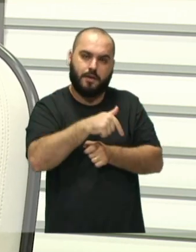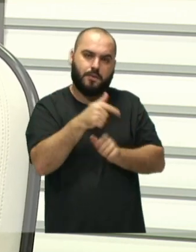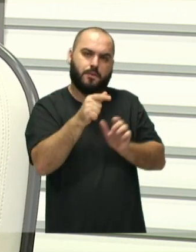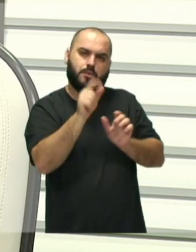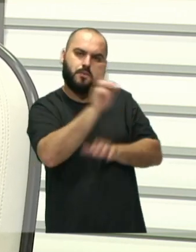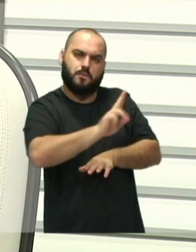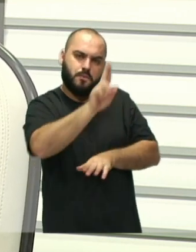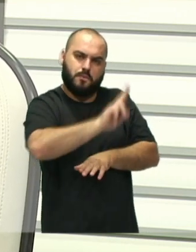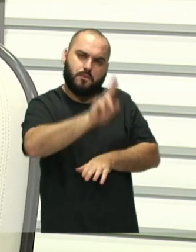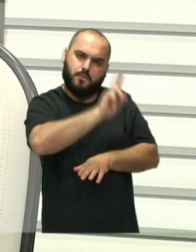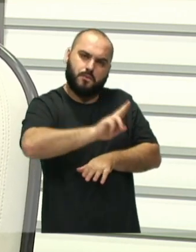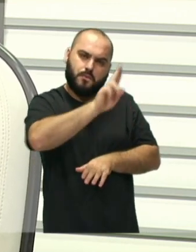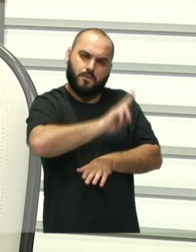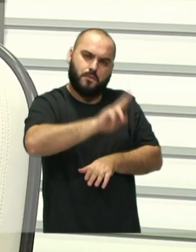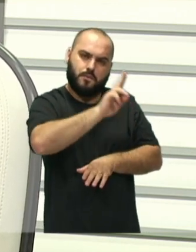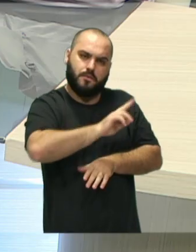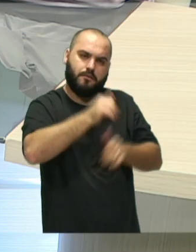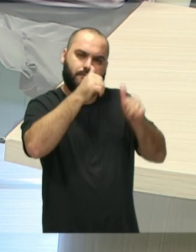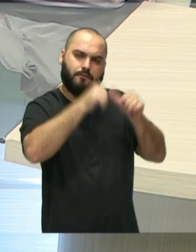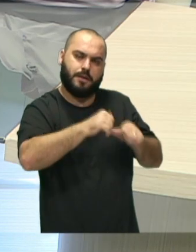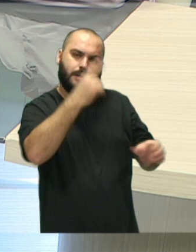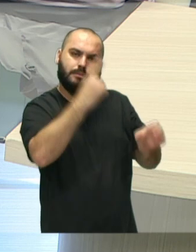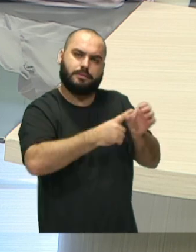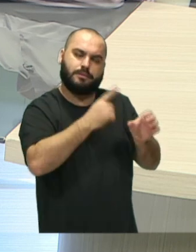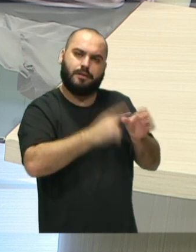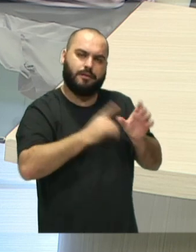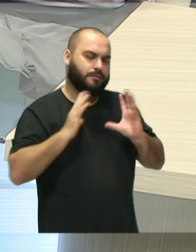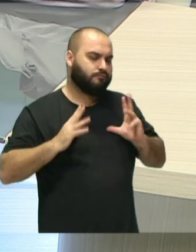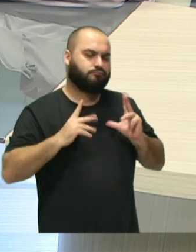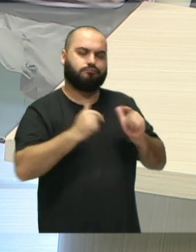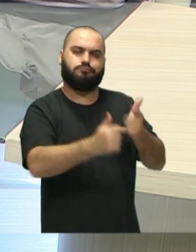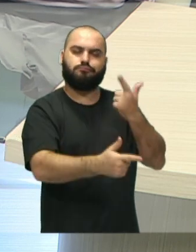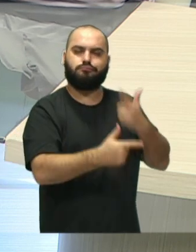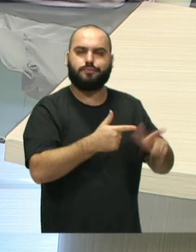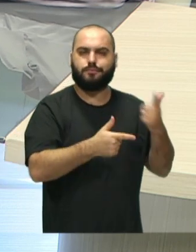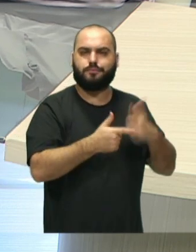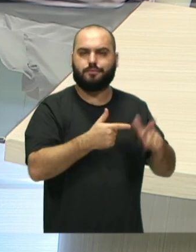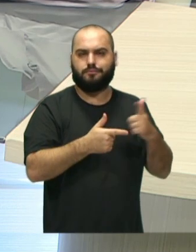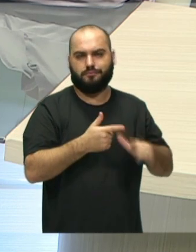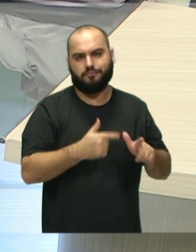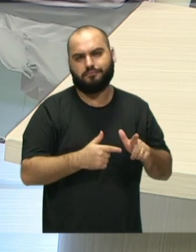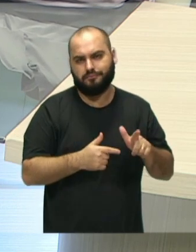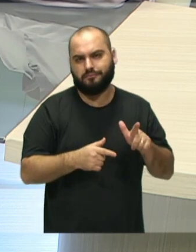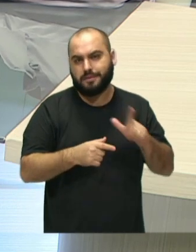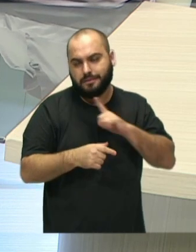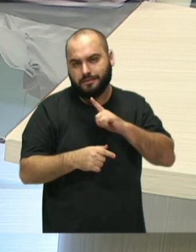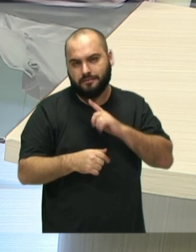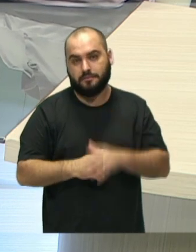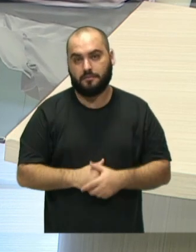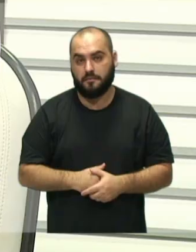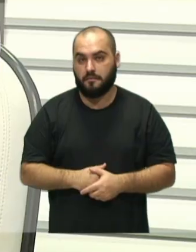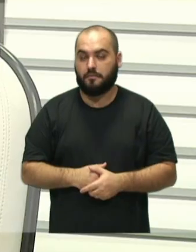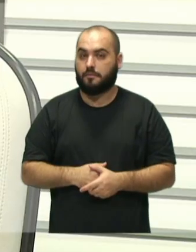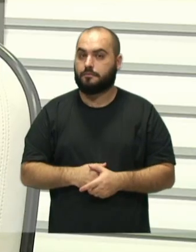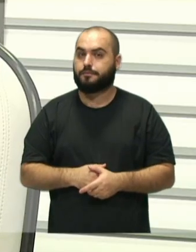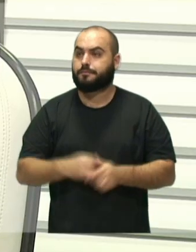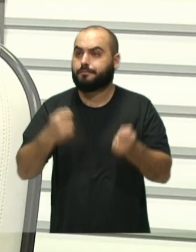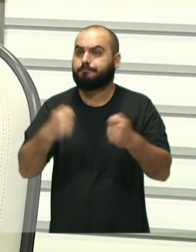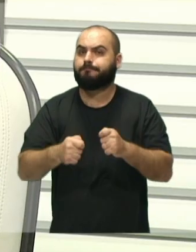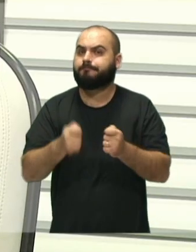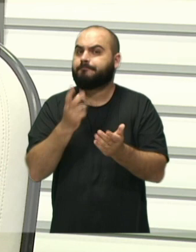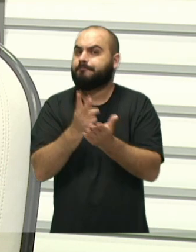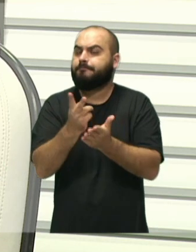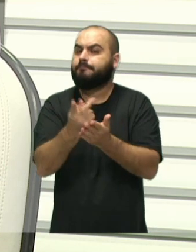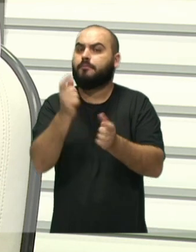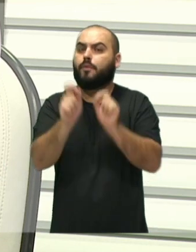só aquilo que lhe interessa deixando para Cidade os desafios é que as que o posto graça né que eu acho que nós estamos sempre é